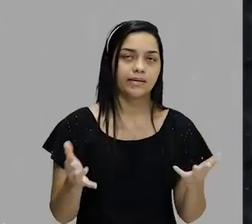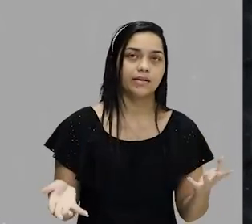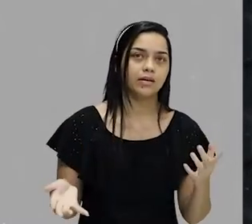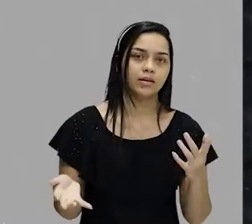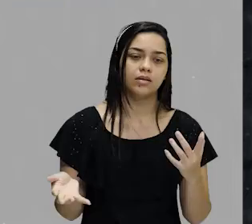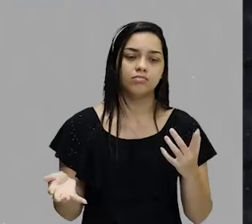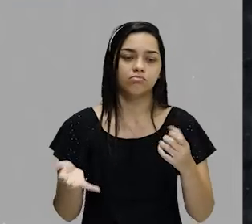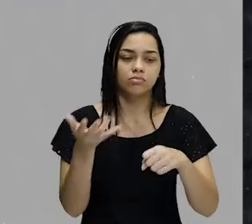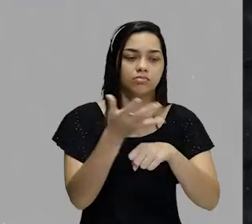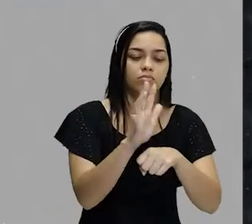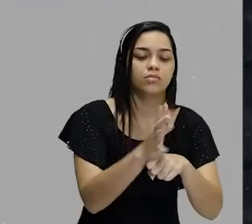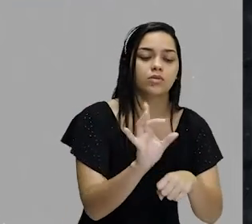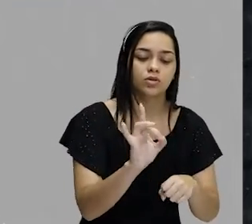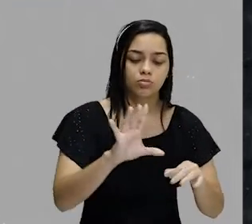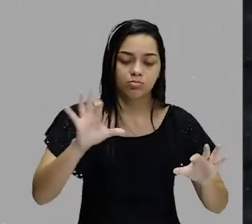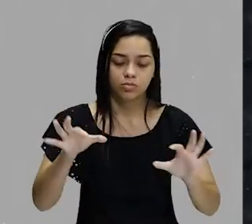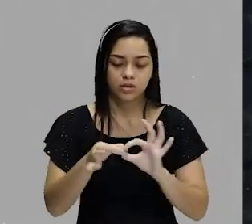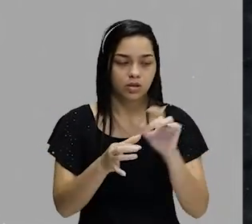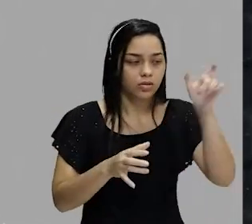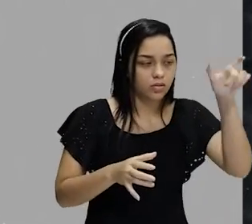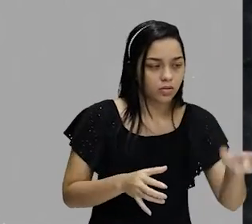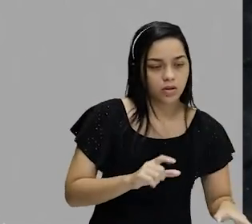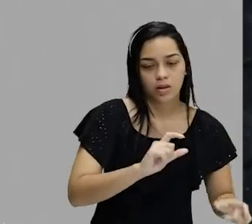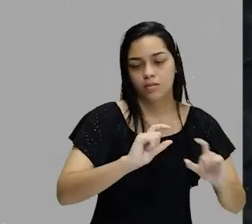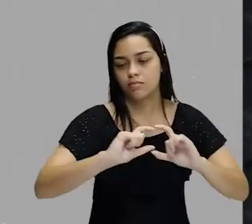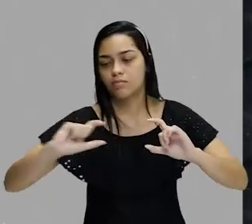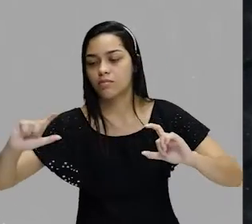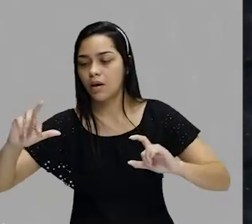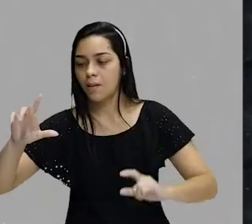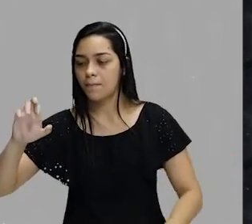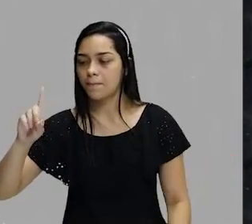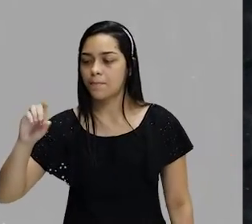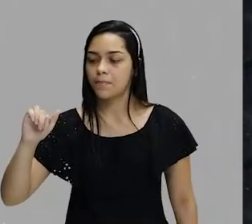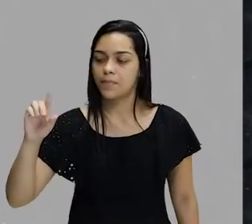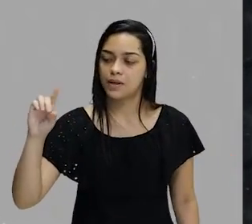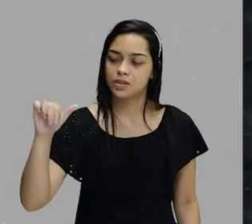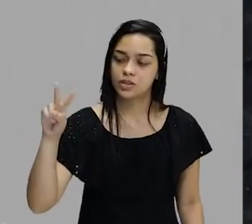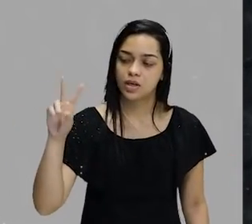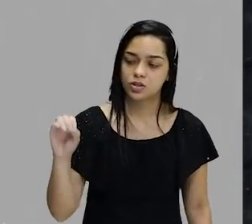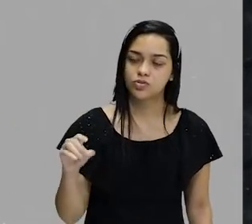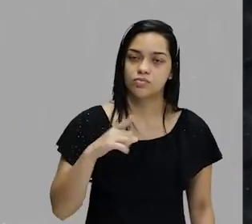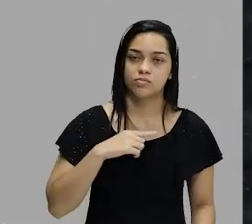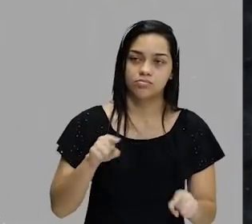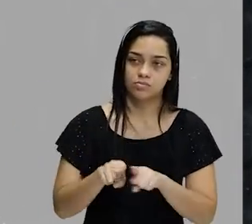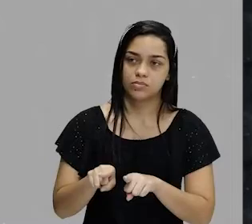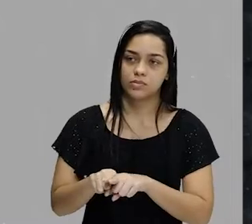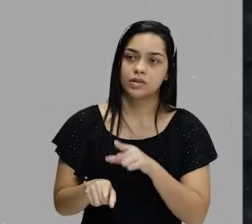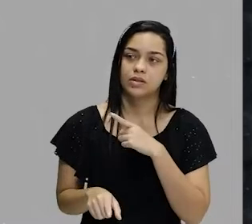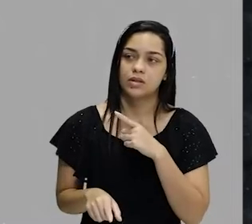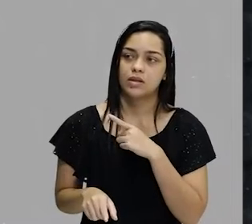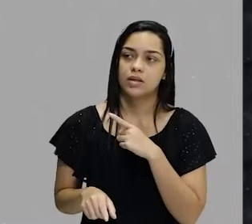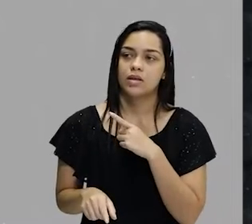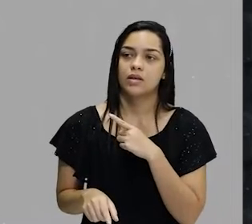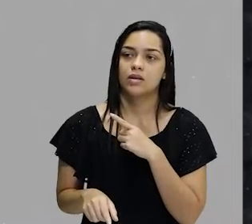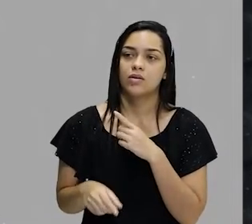tem ação. Ele só vai ligar o sujeito a um predicativo. Nós vimos exemplo, né?